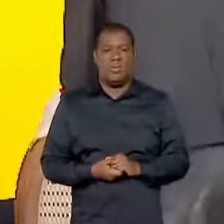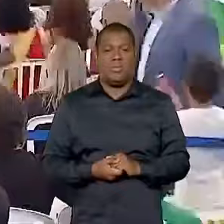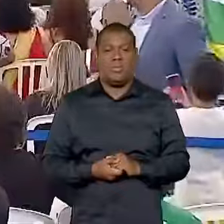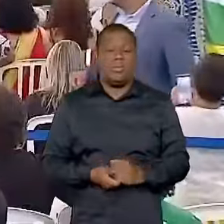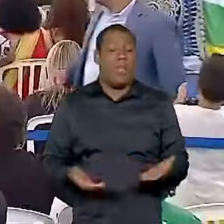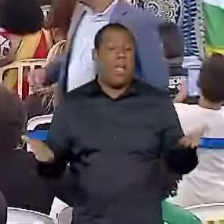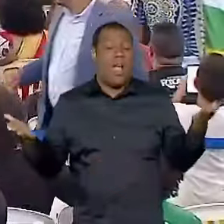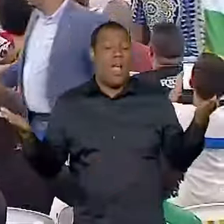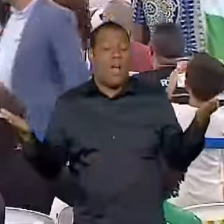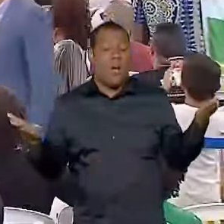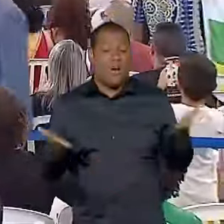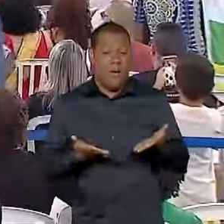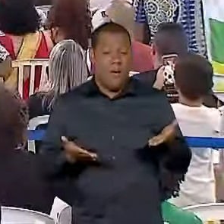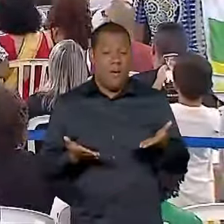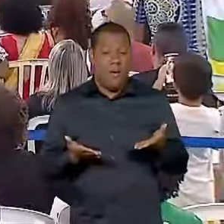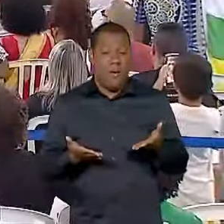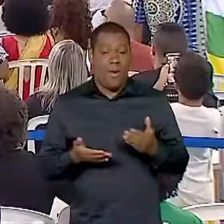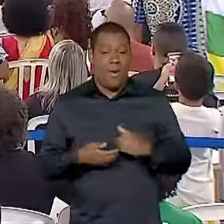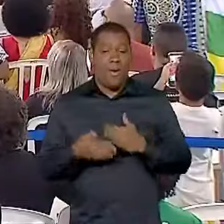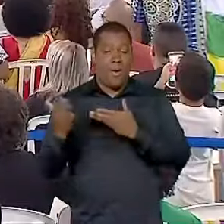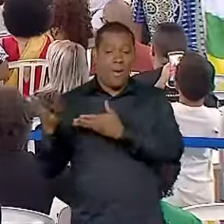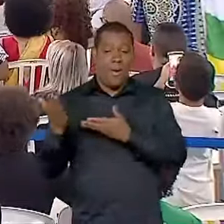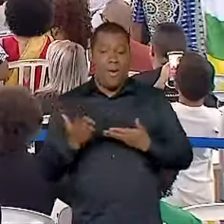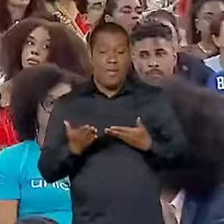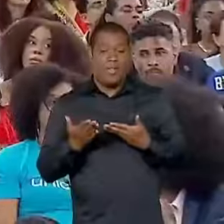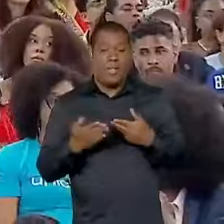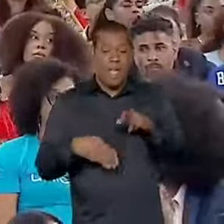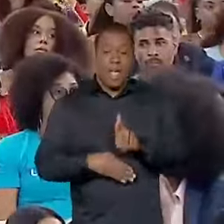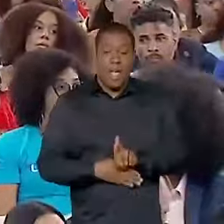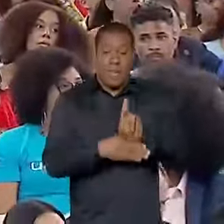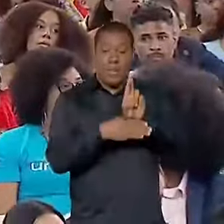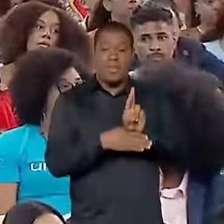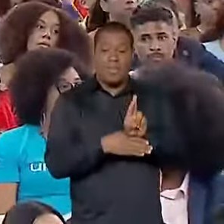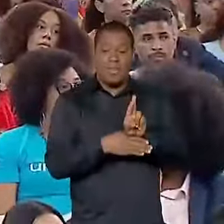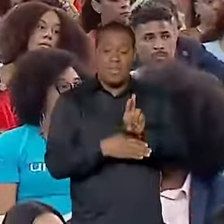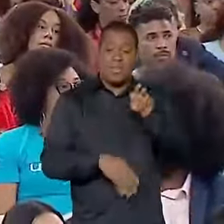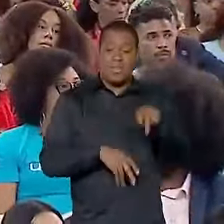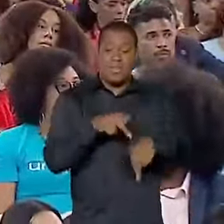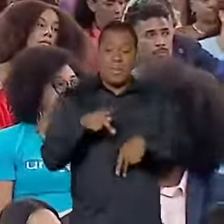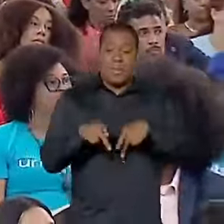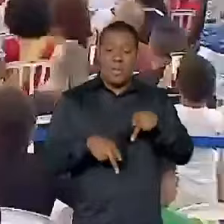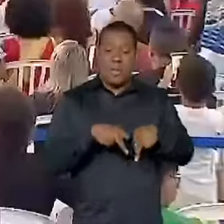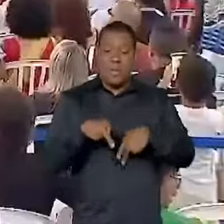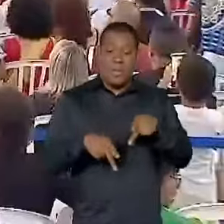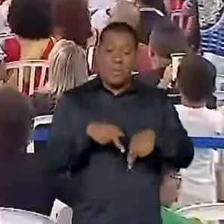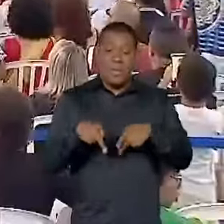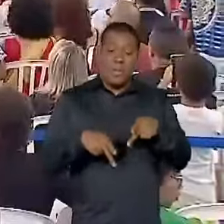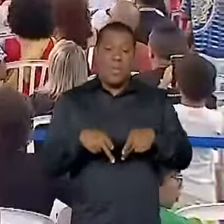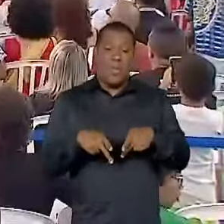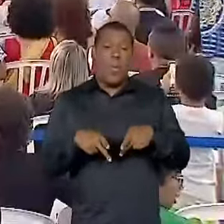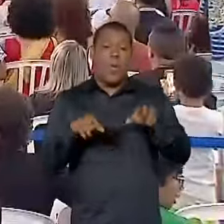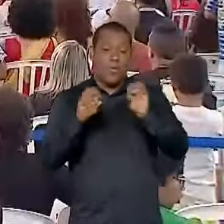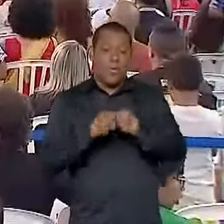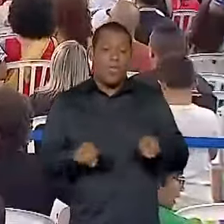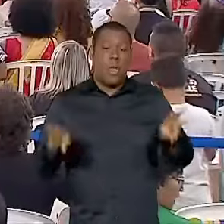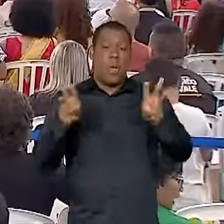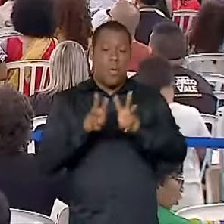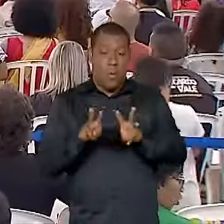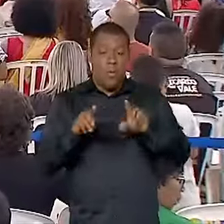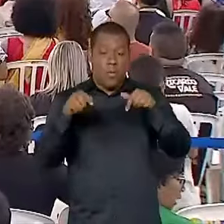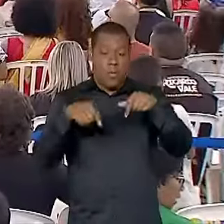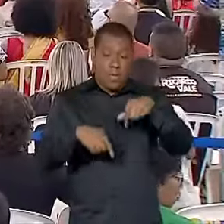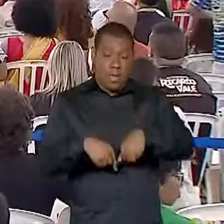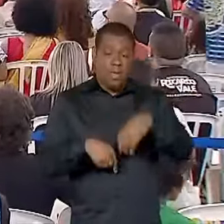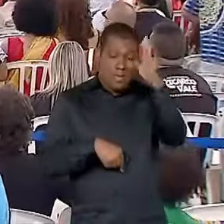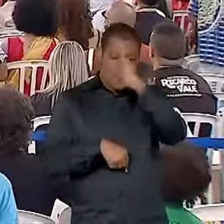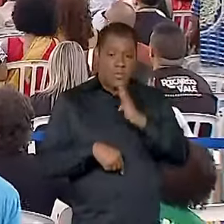Neste momento, convida-se a representante do Fundo de População das Nações Unidas no Brasil, Floribela